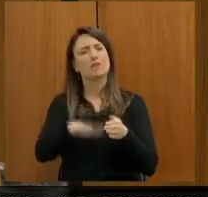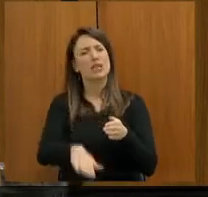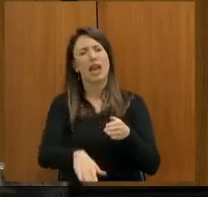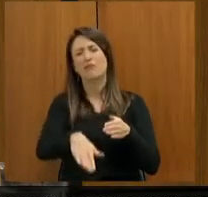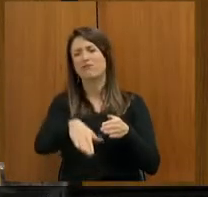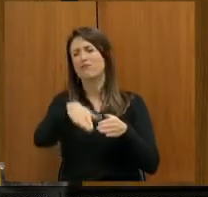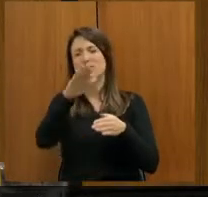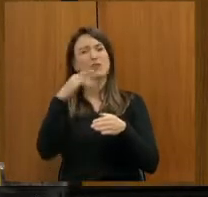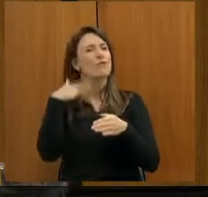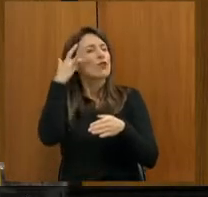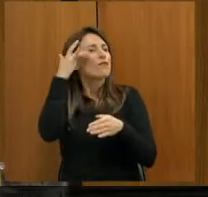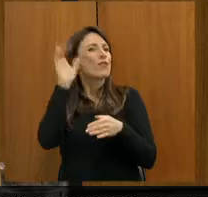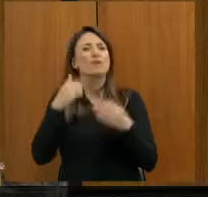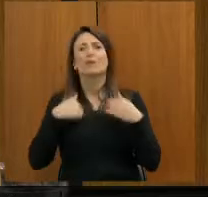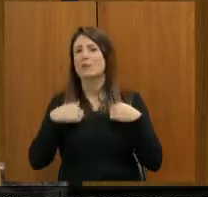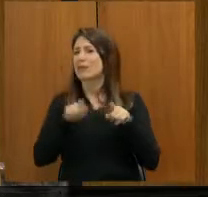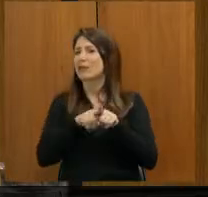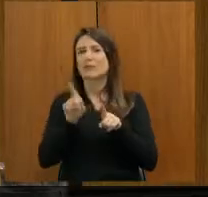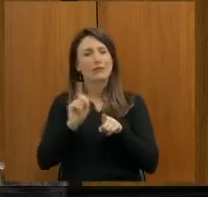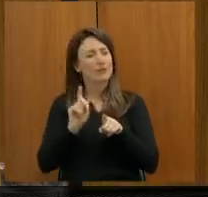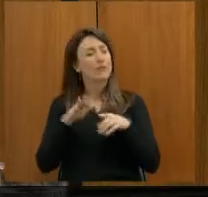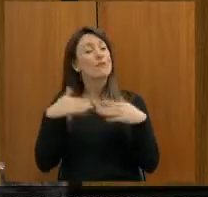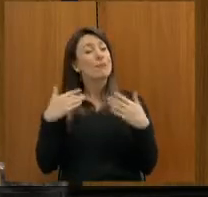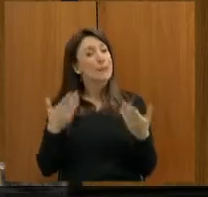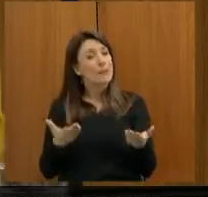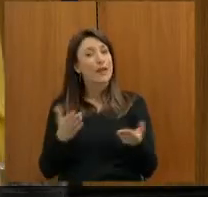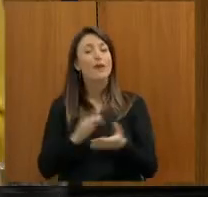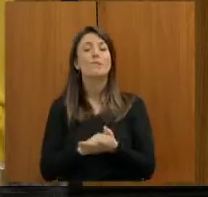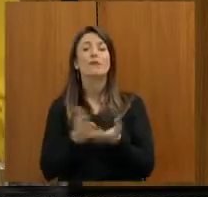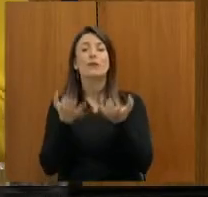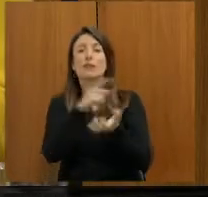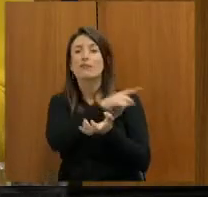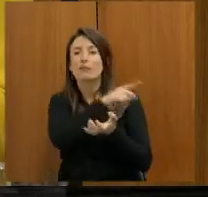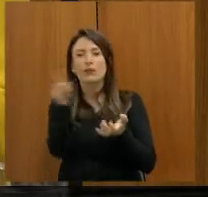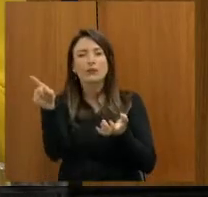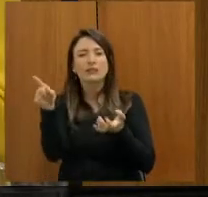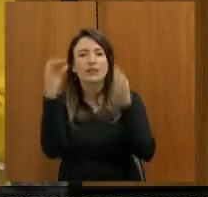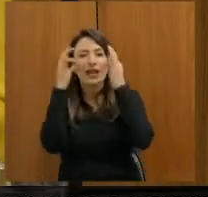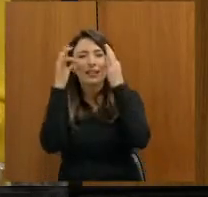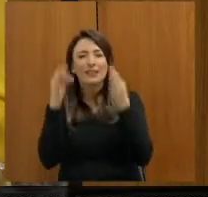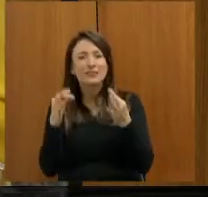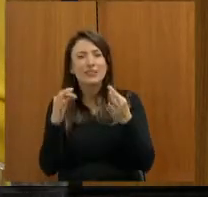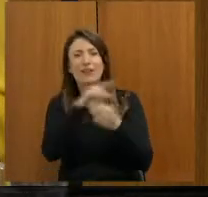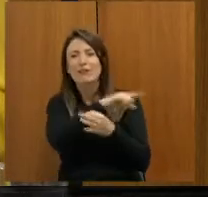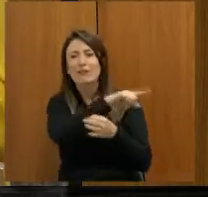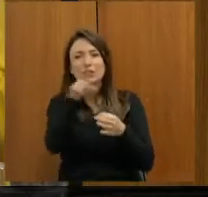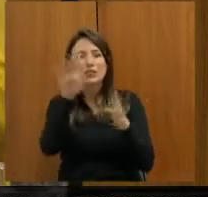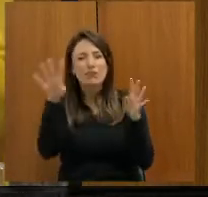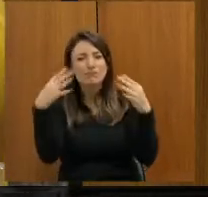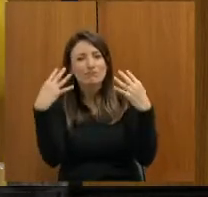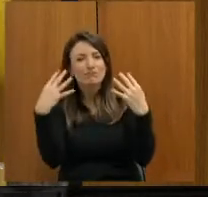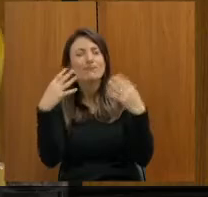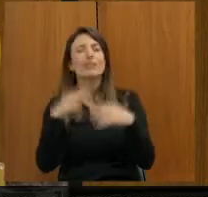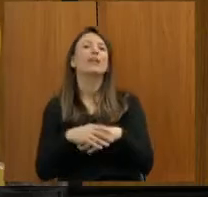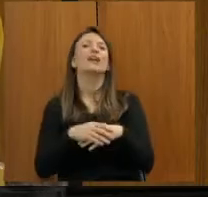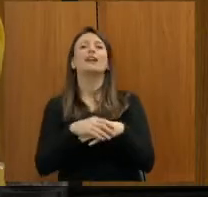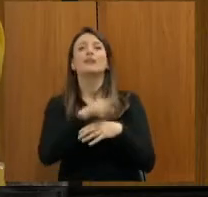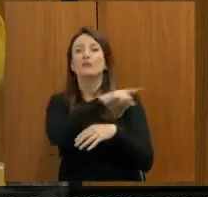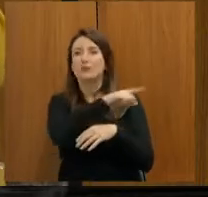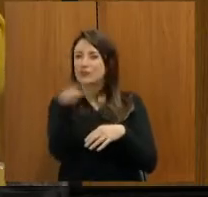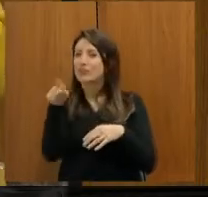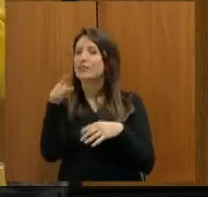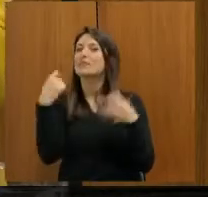então eu gostaria que quem tiver nos ouvindo e quem algum dia nos escute sai daqui